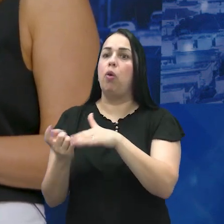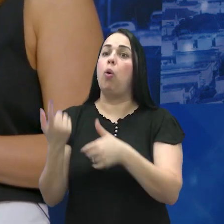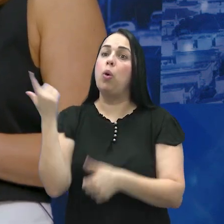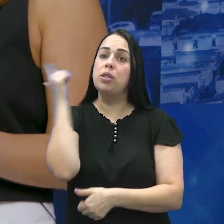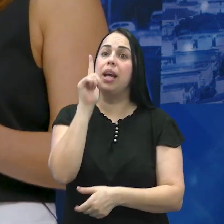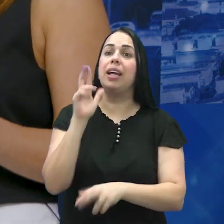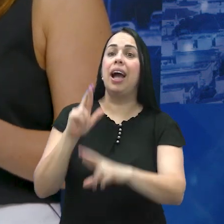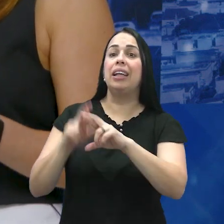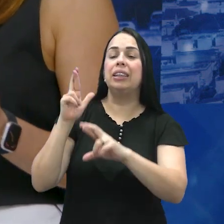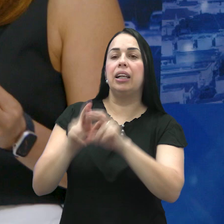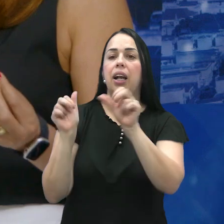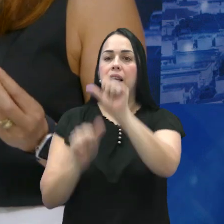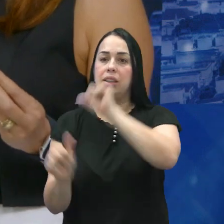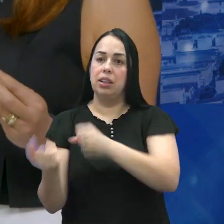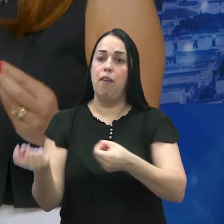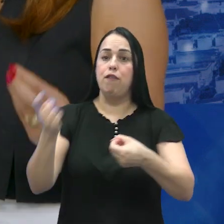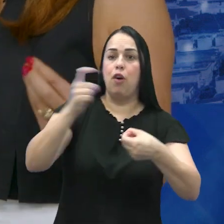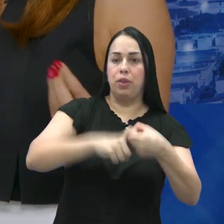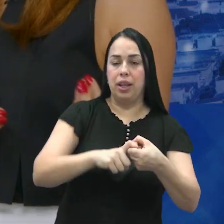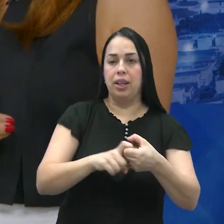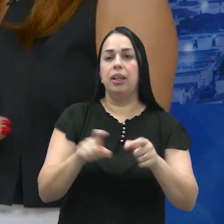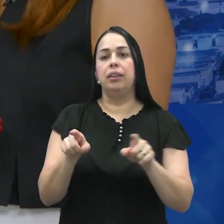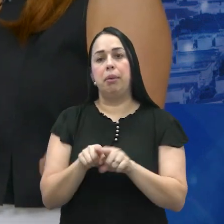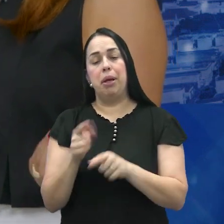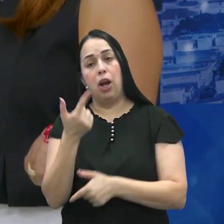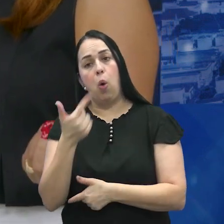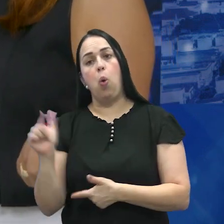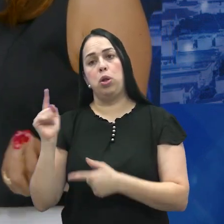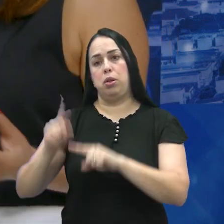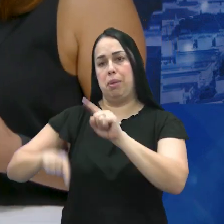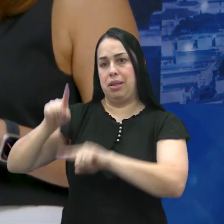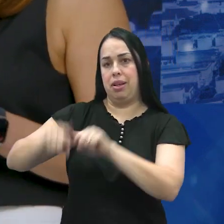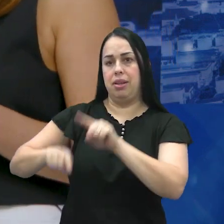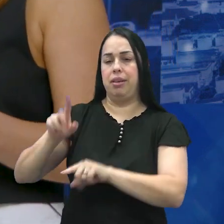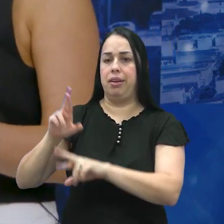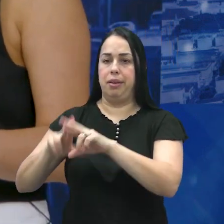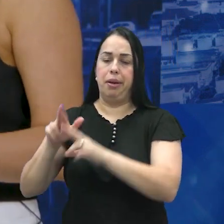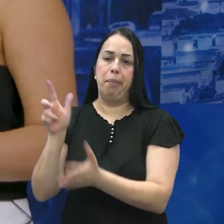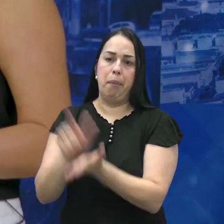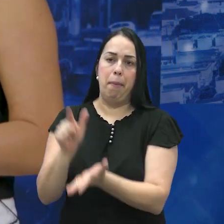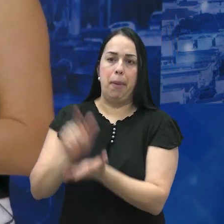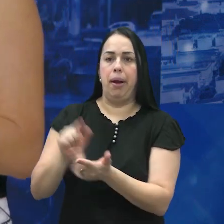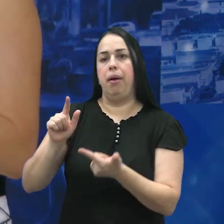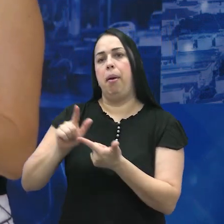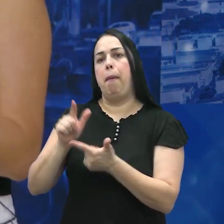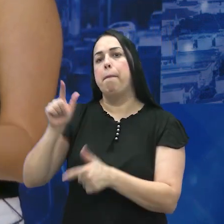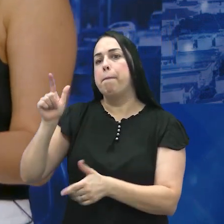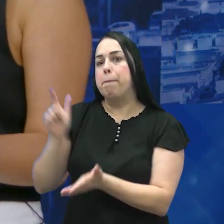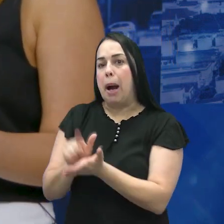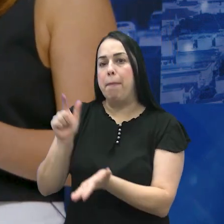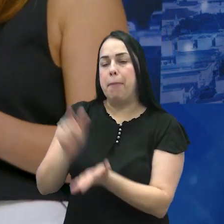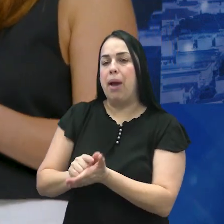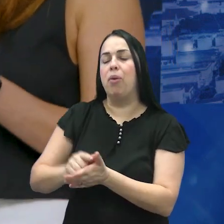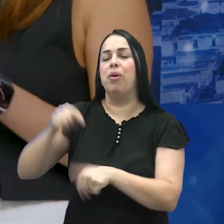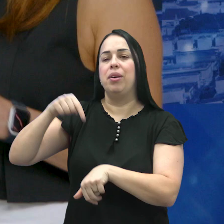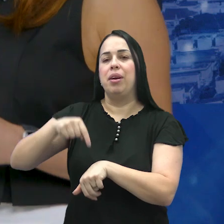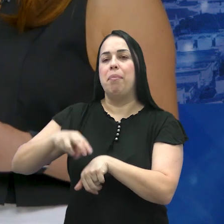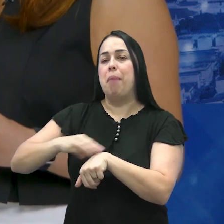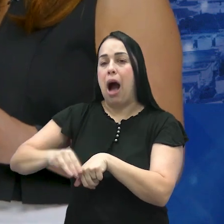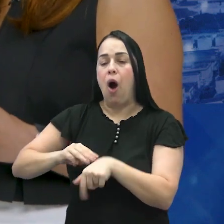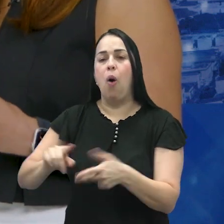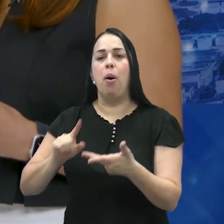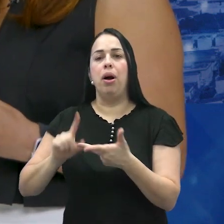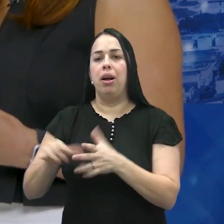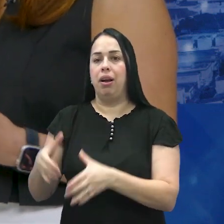produtiva. E, em contraposição, nós temos outros materiais potencialmente recicláveis, exemplo, papel, papelão, o PET, que tem um custo,